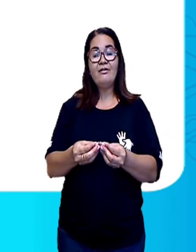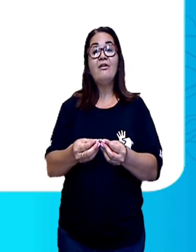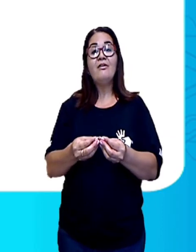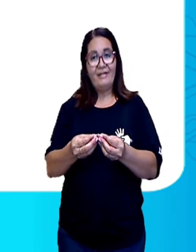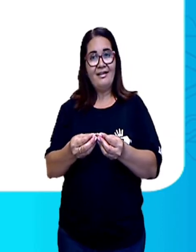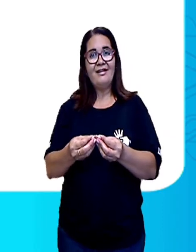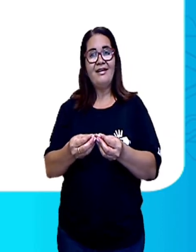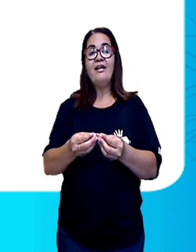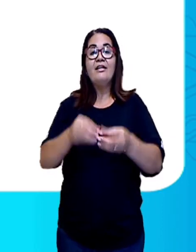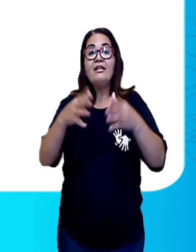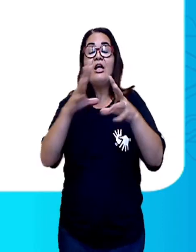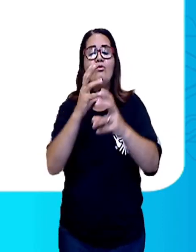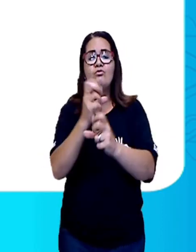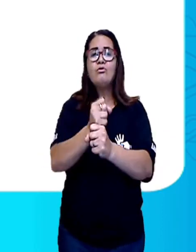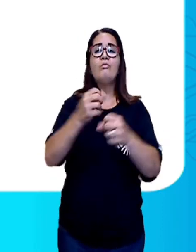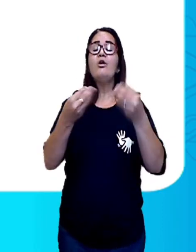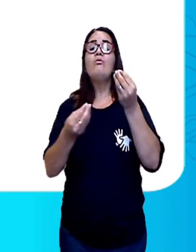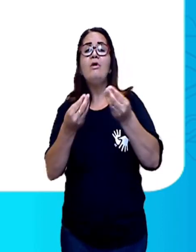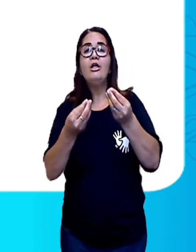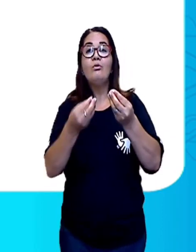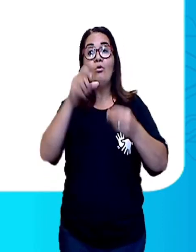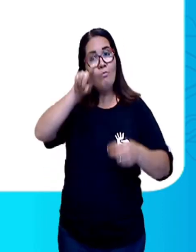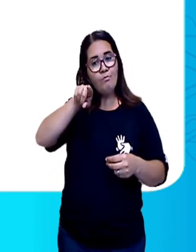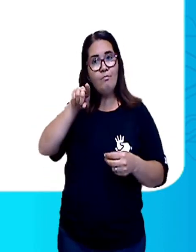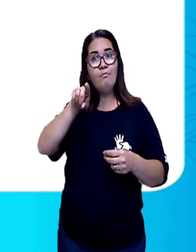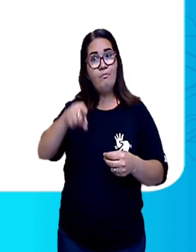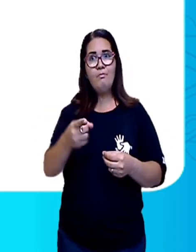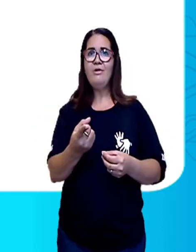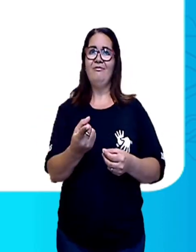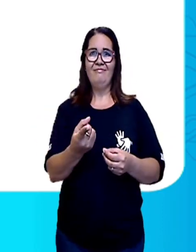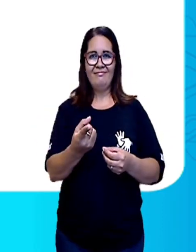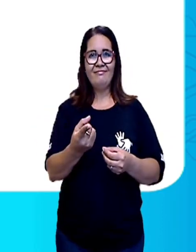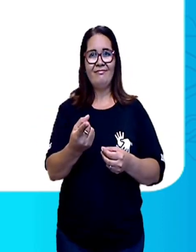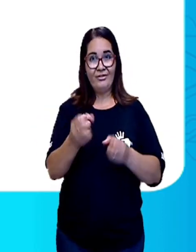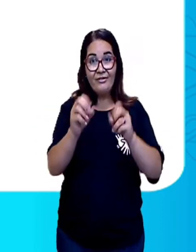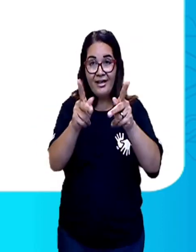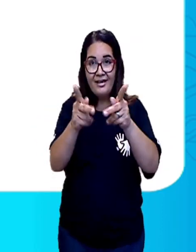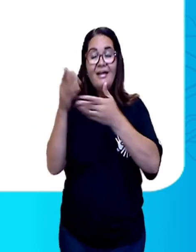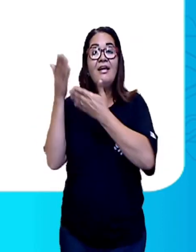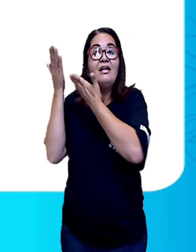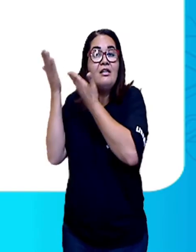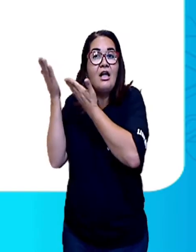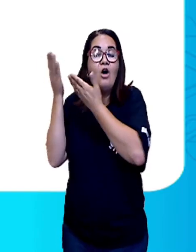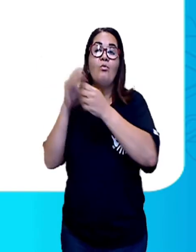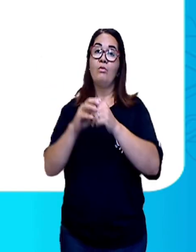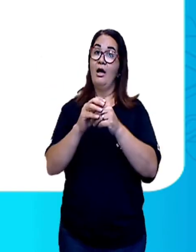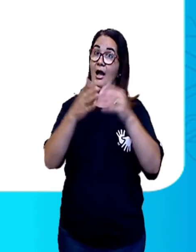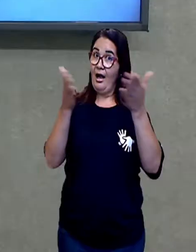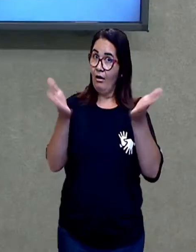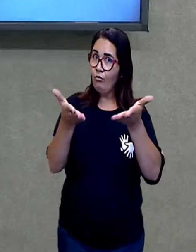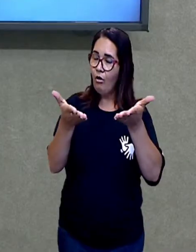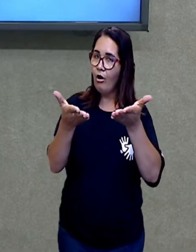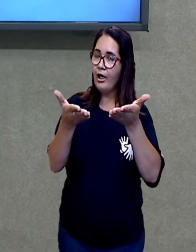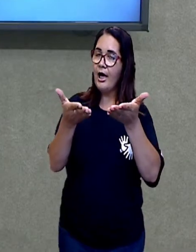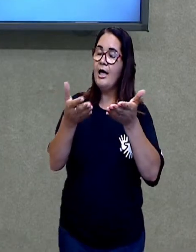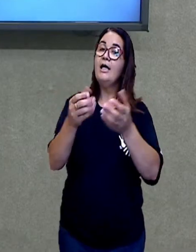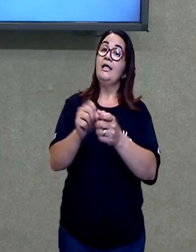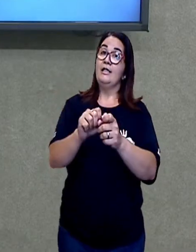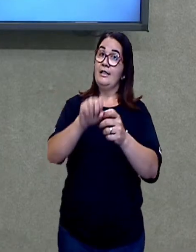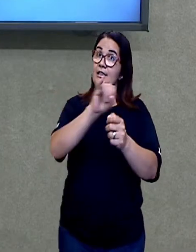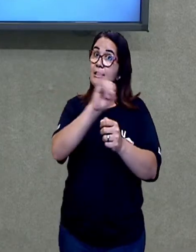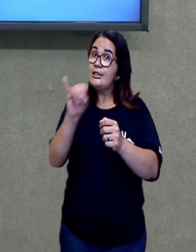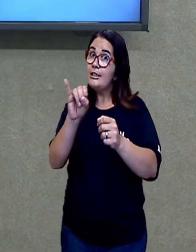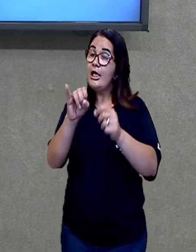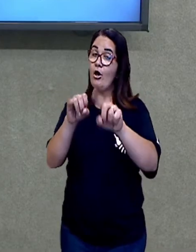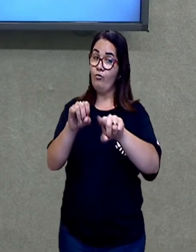mililitro multiplicando por 1000. Agora, se eu quero fazer a conversão de litro para decalitro,